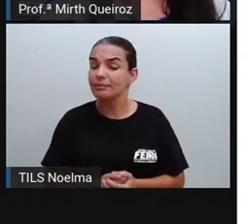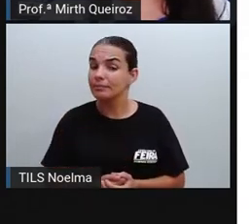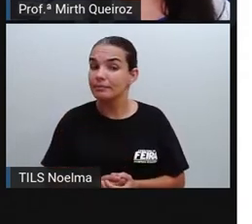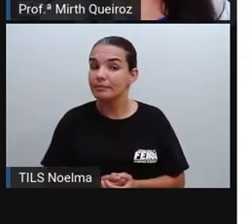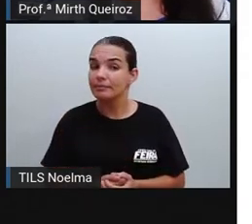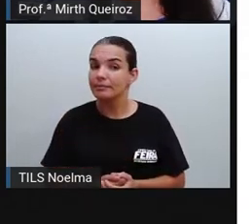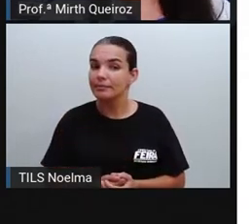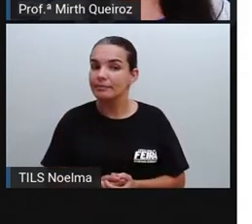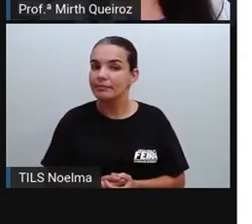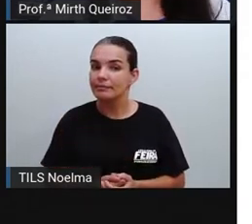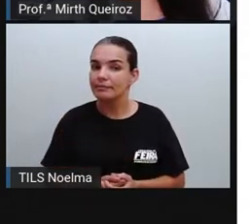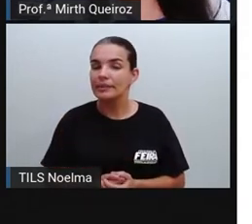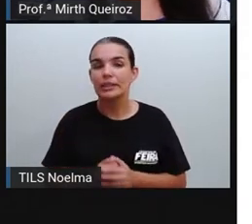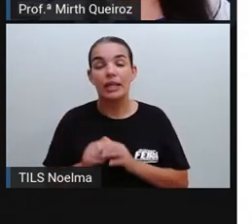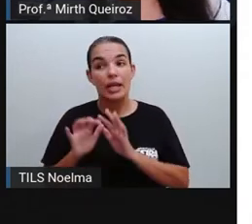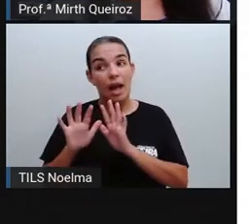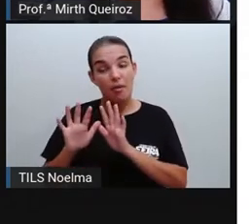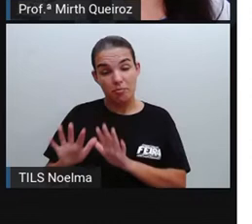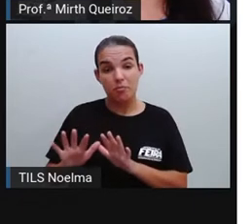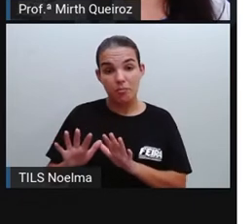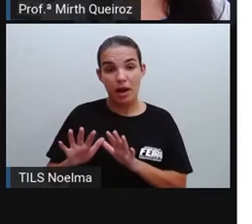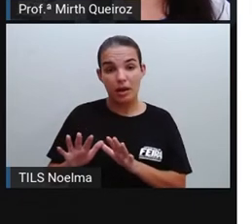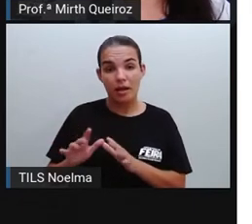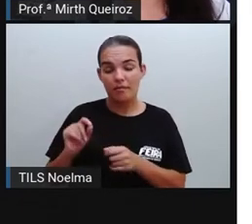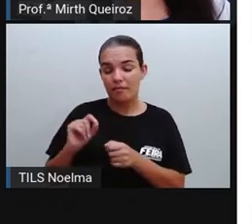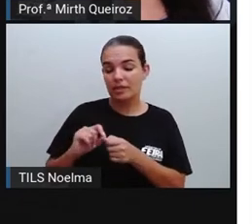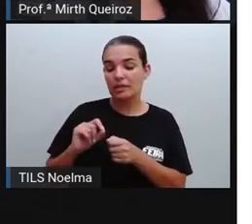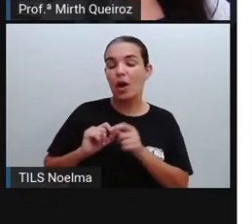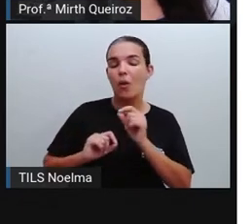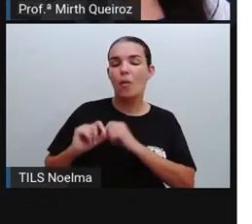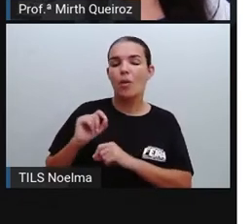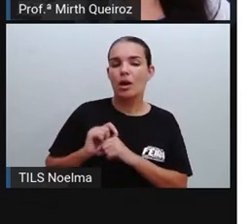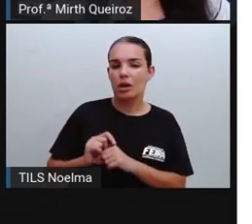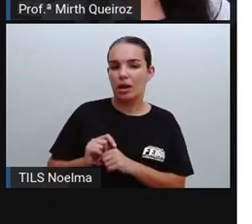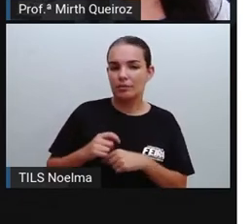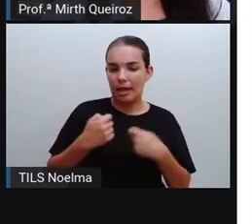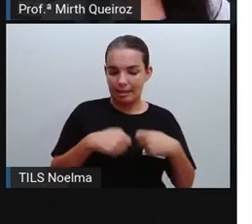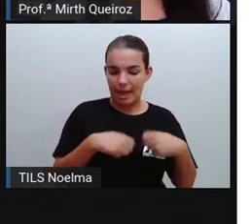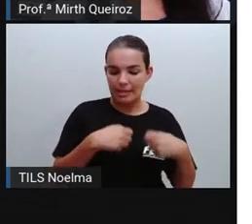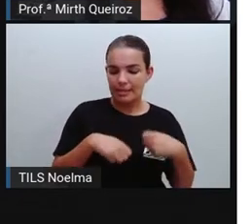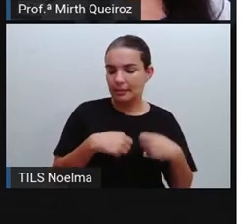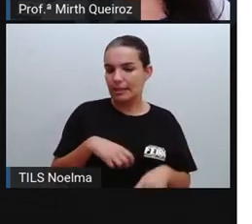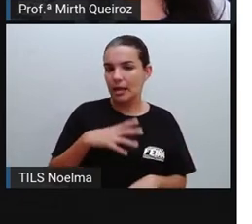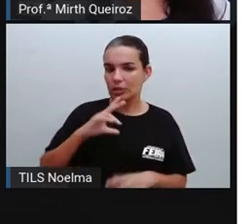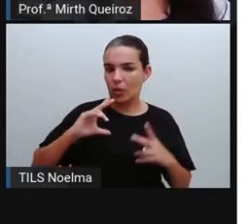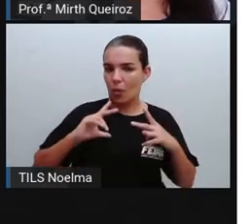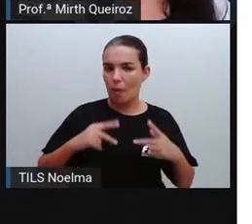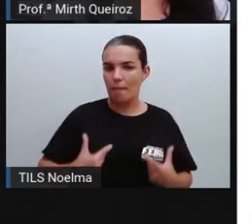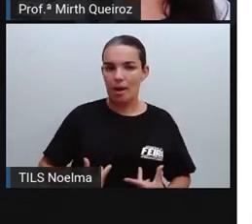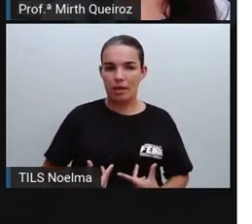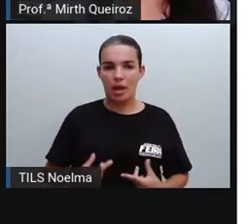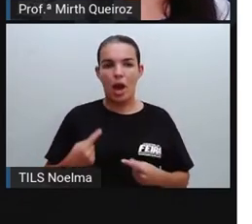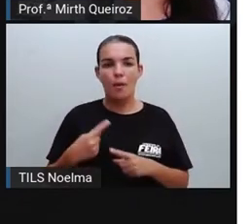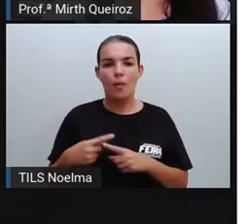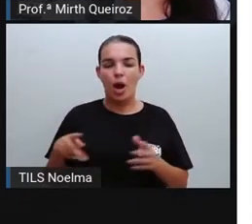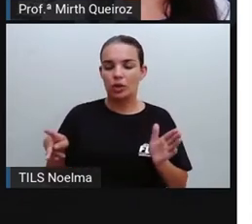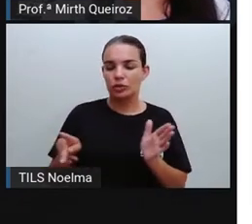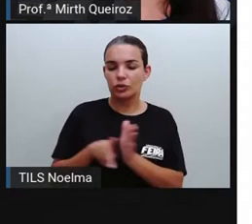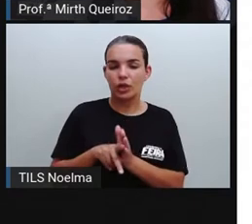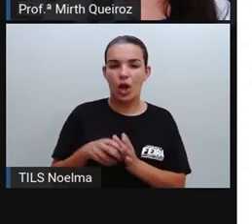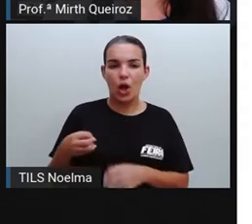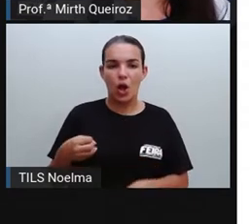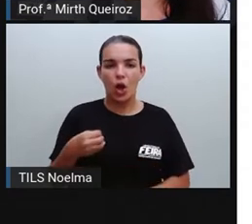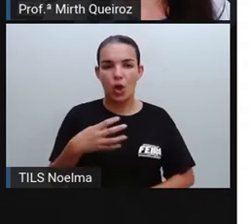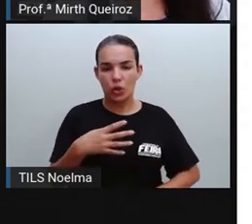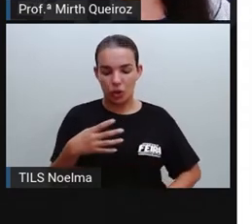Para nós satisfazermos, neste caso, as tendências, as necessidades humanas. Em virtude da chegada dos novos habitantes,